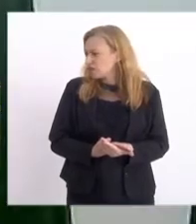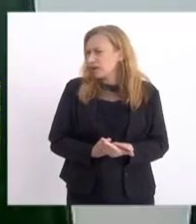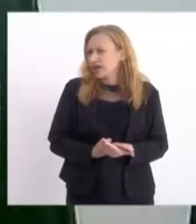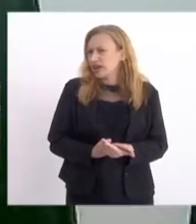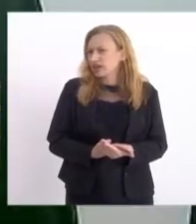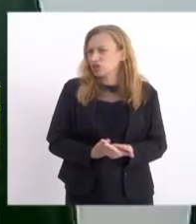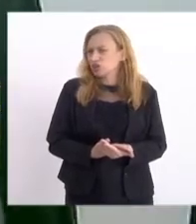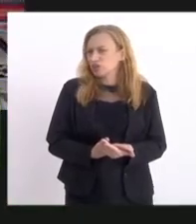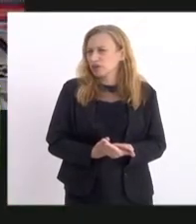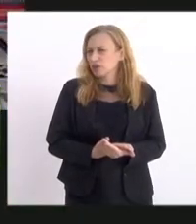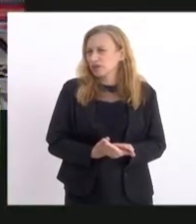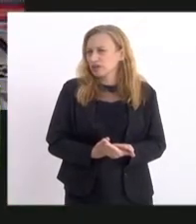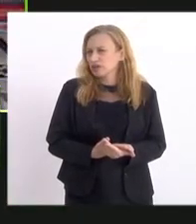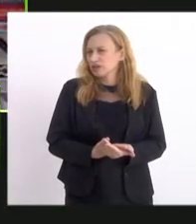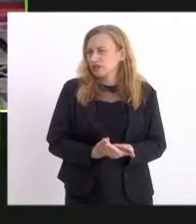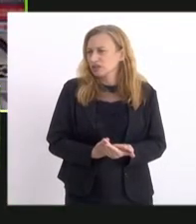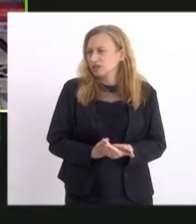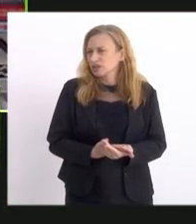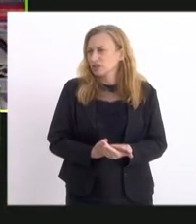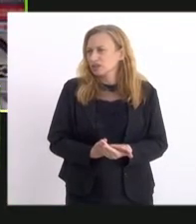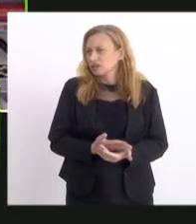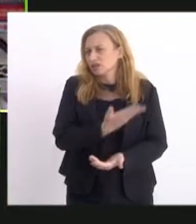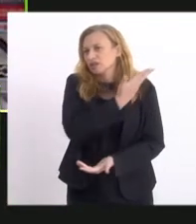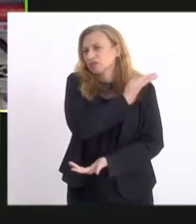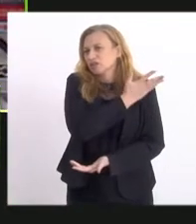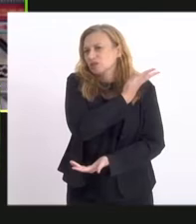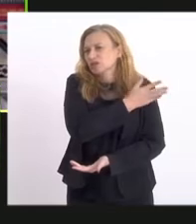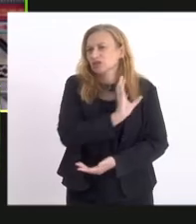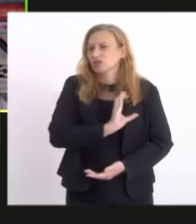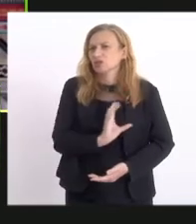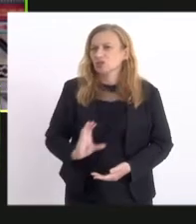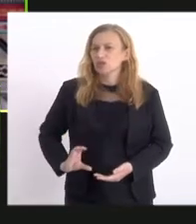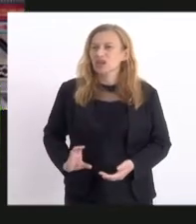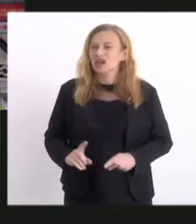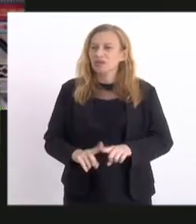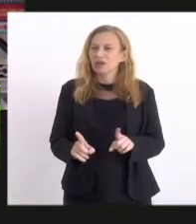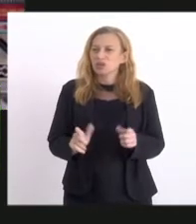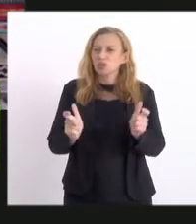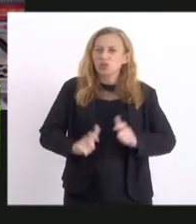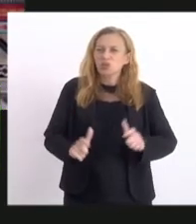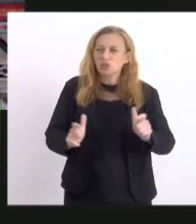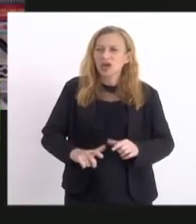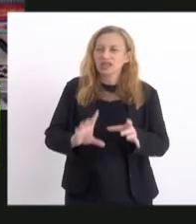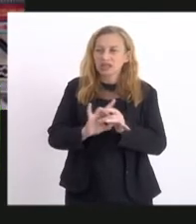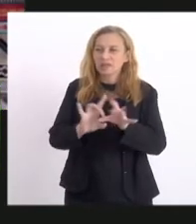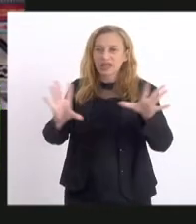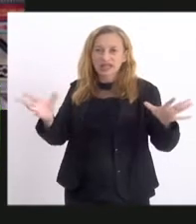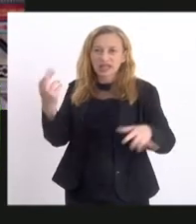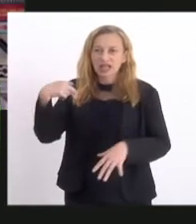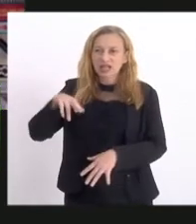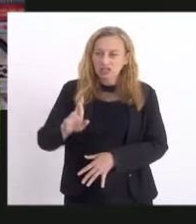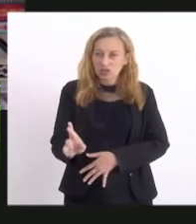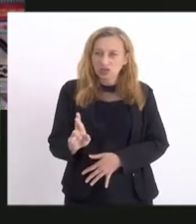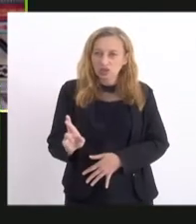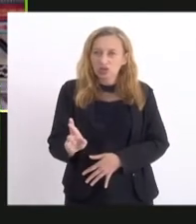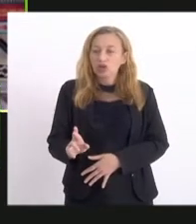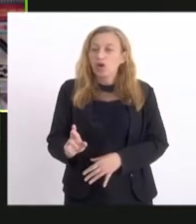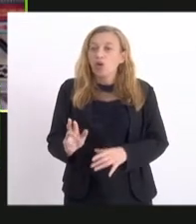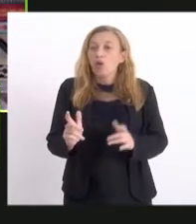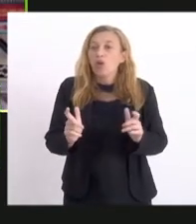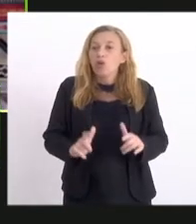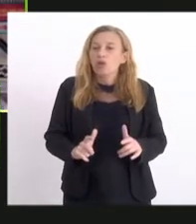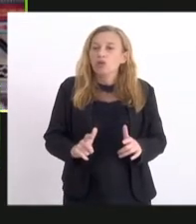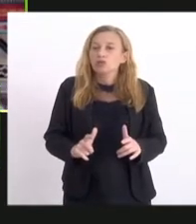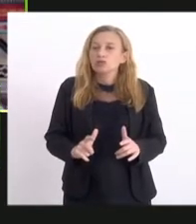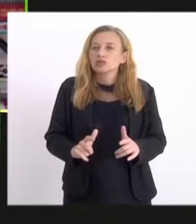de fobia, olha para o Brasil, né? Como então, lugar de liberdade religiosa, onde o cristianismo... O